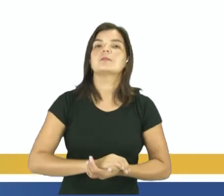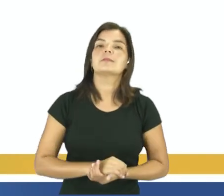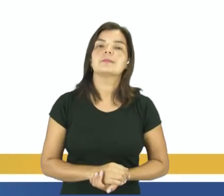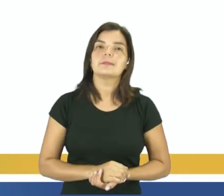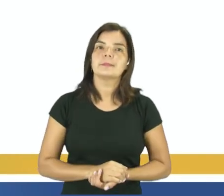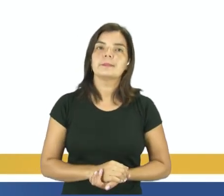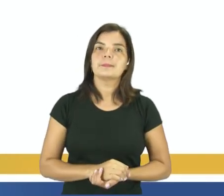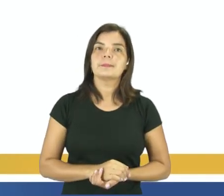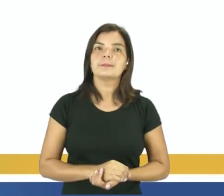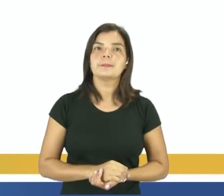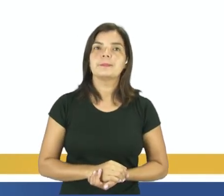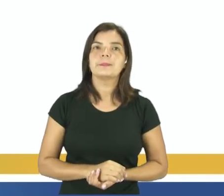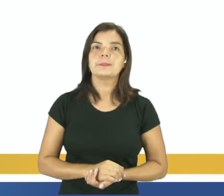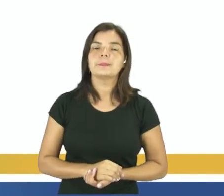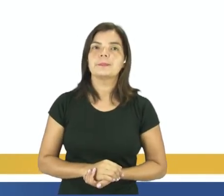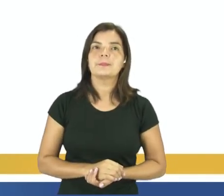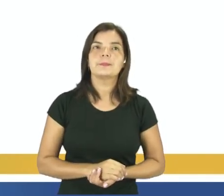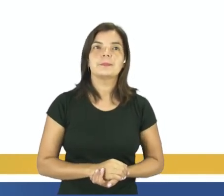180 graus.